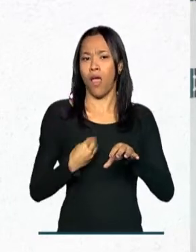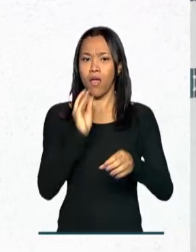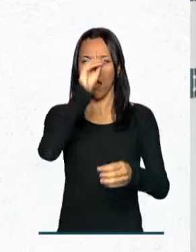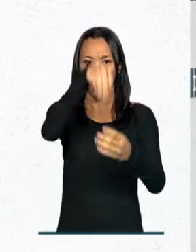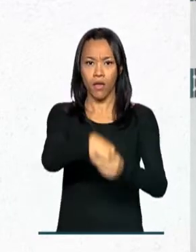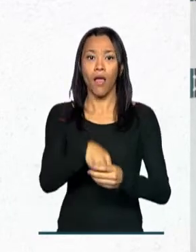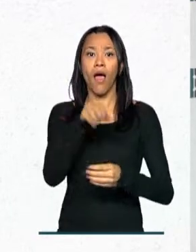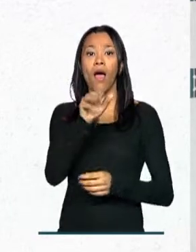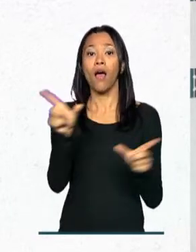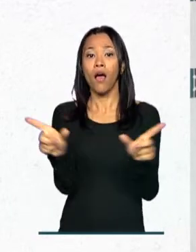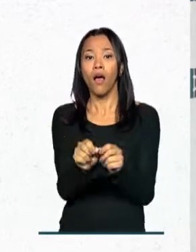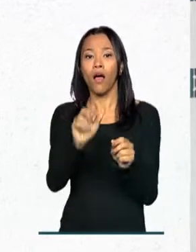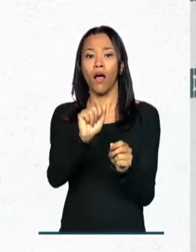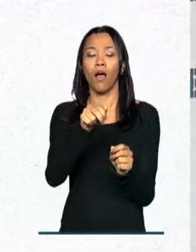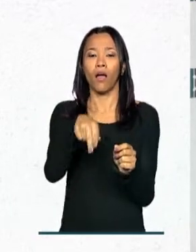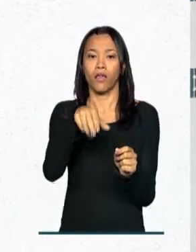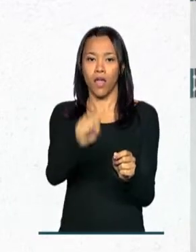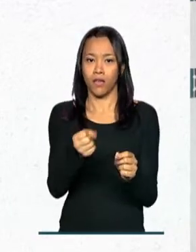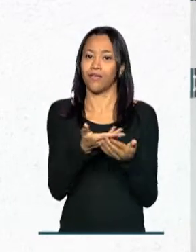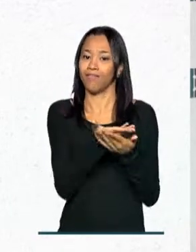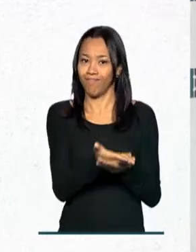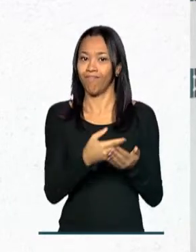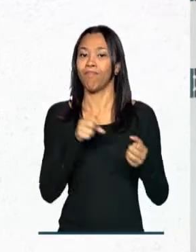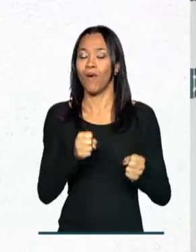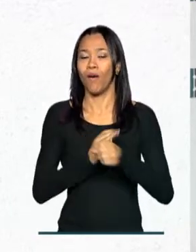da ANS na internet, em